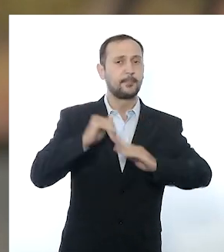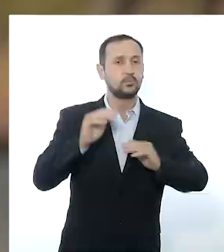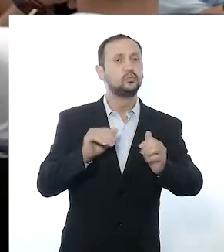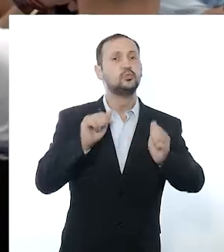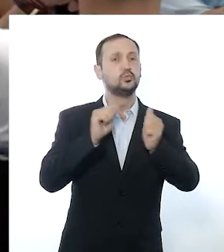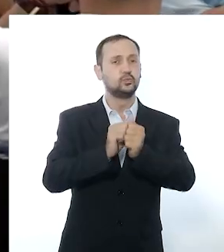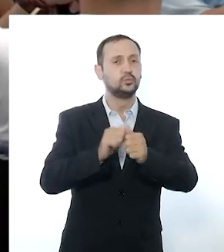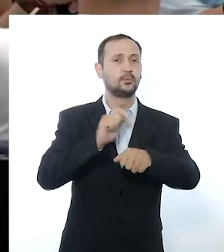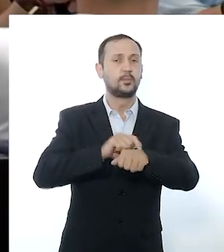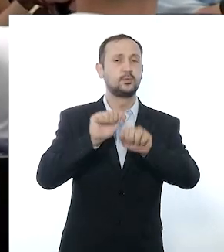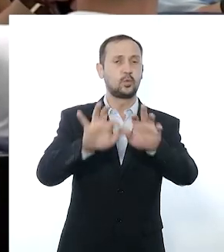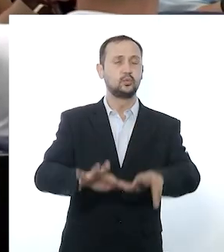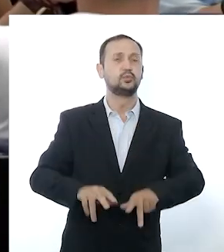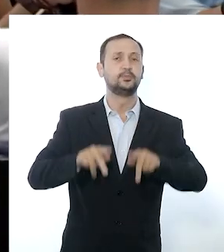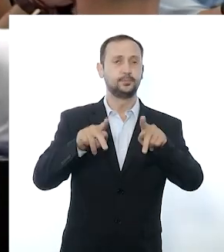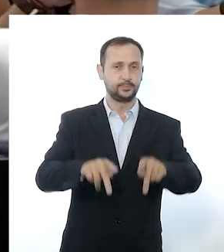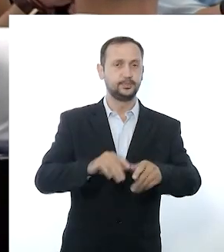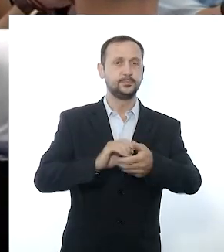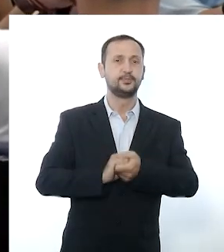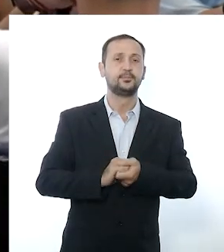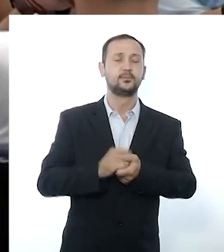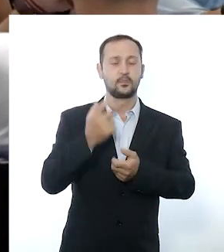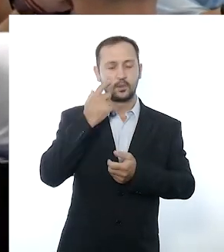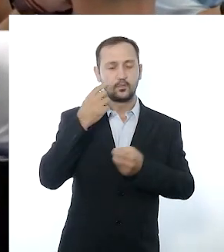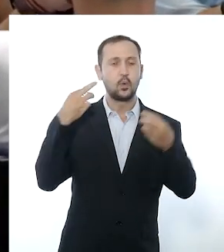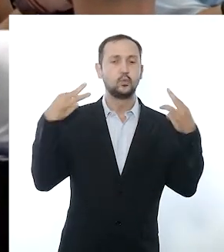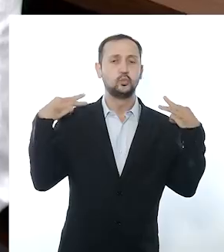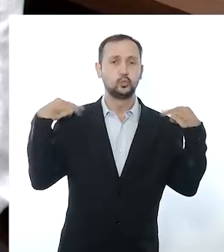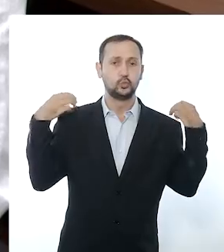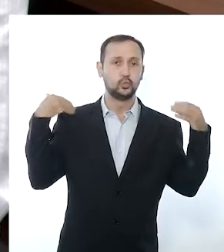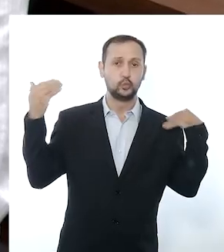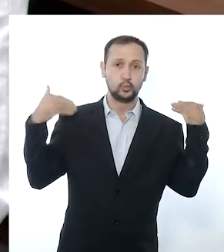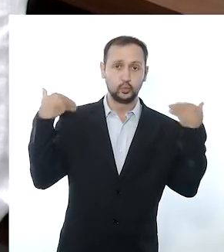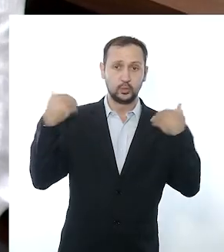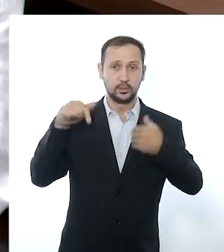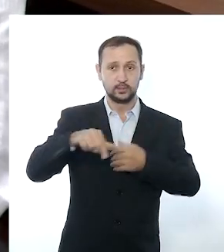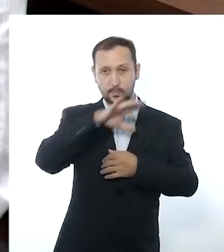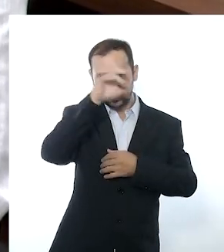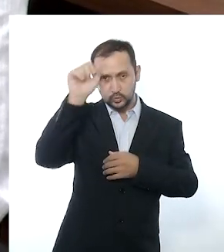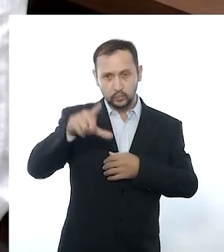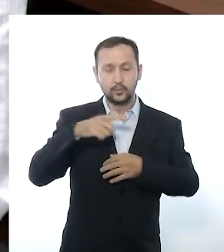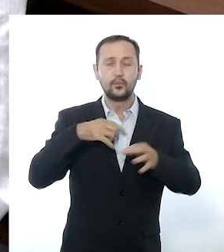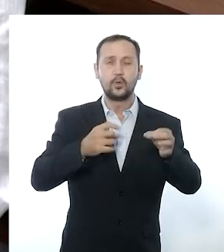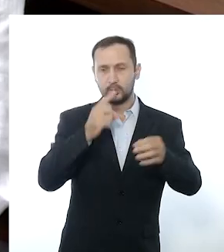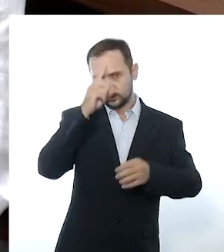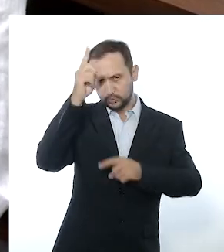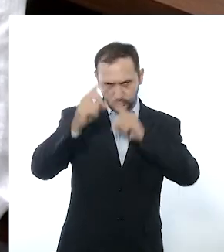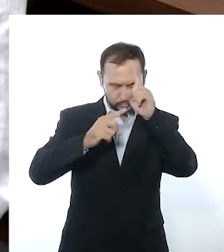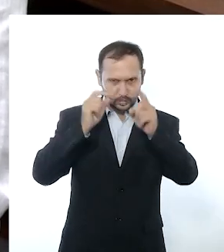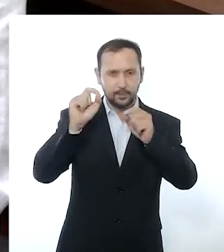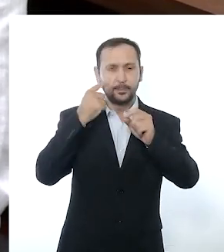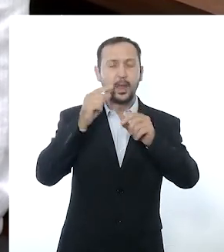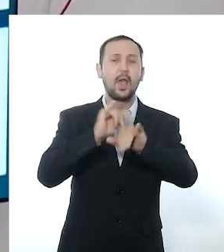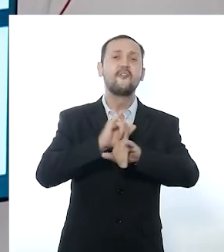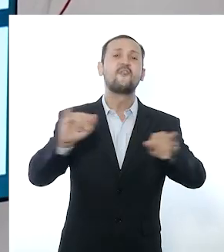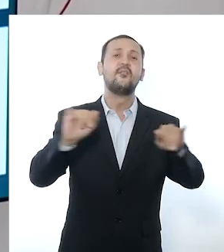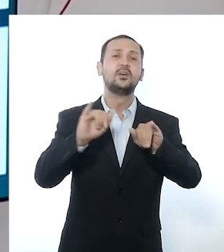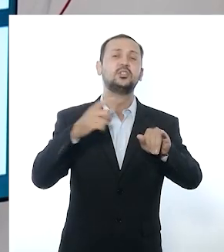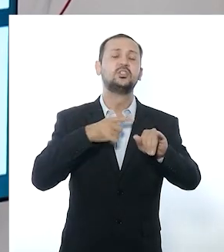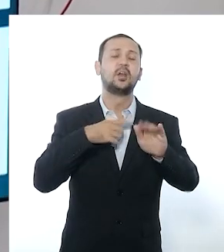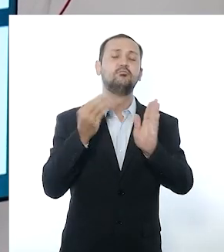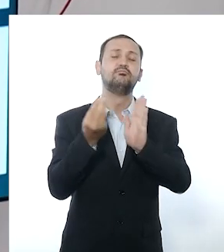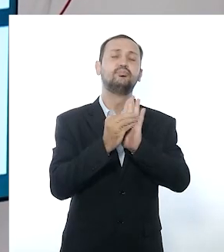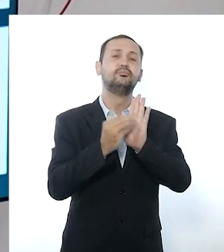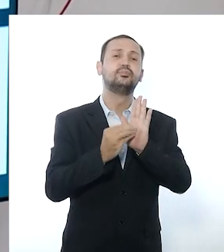pública. A audiência Turismo no Estado de Mato Grosso do Sul foi idealizada para divulgar os dados já registrados sobre